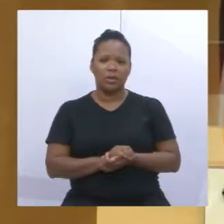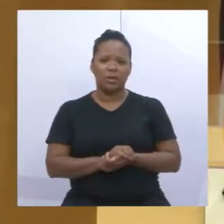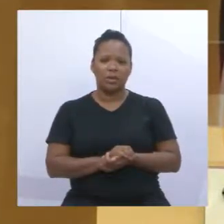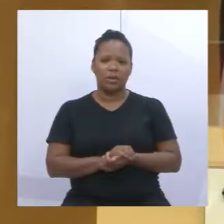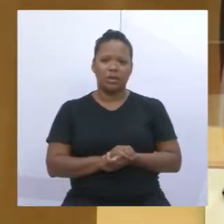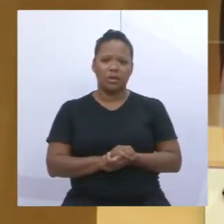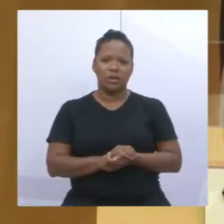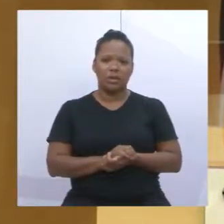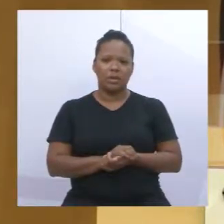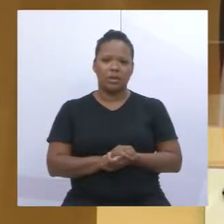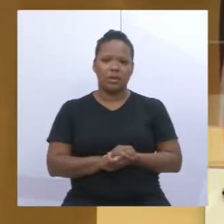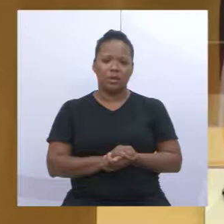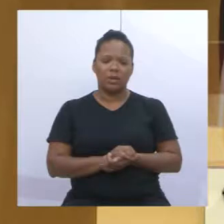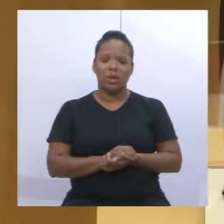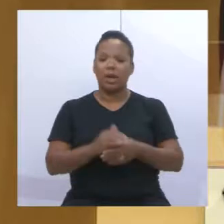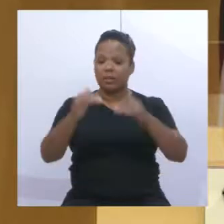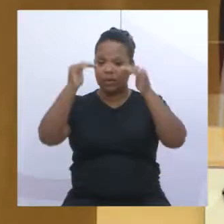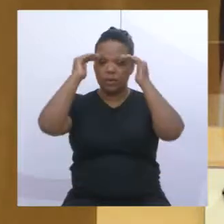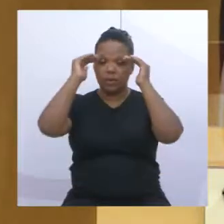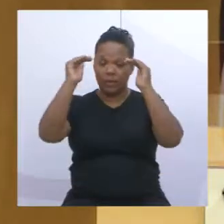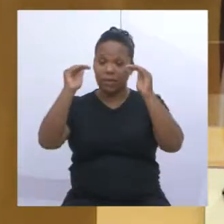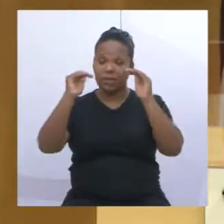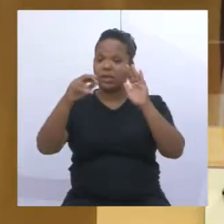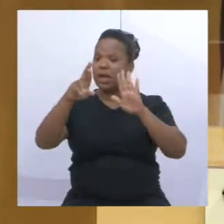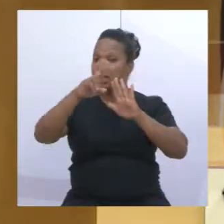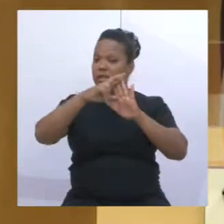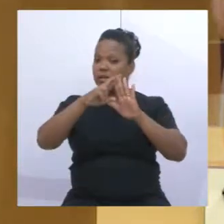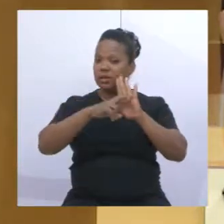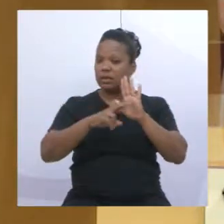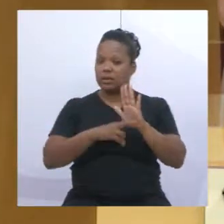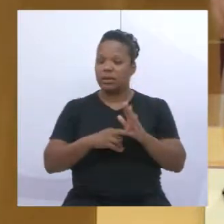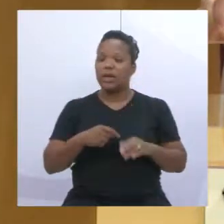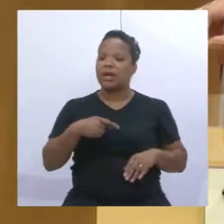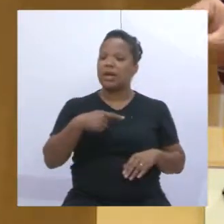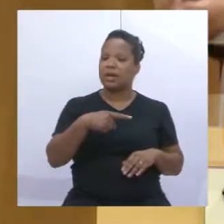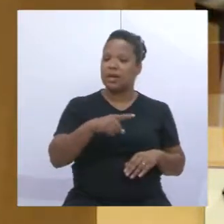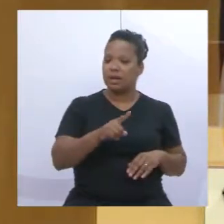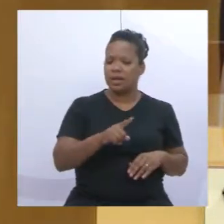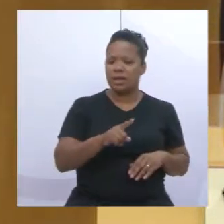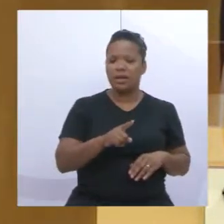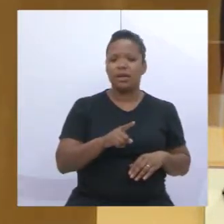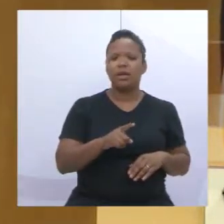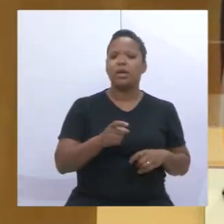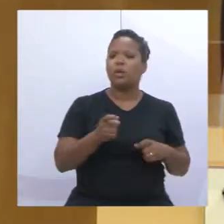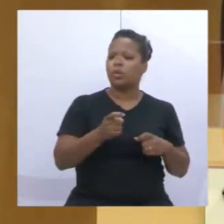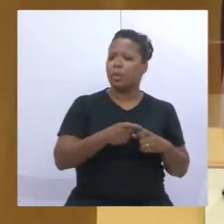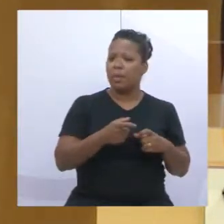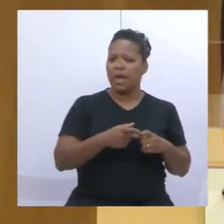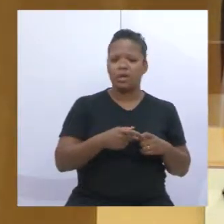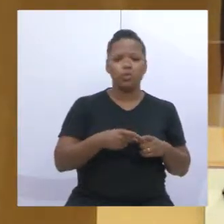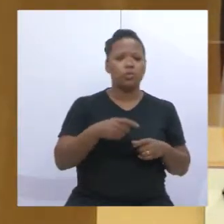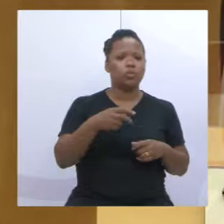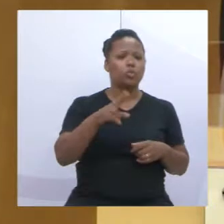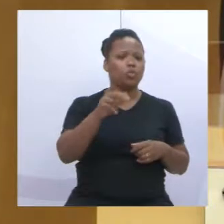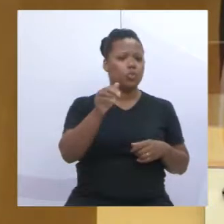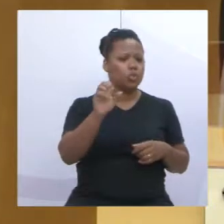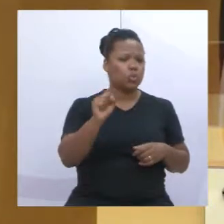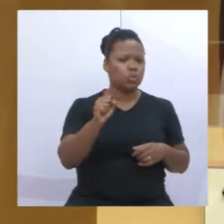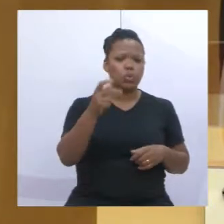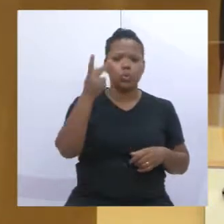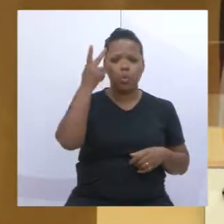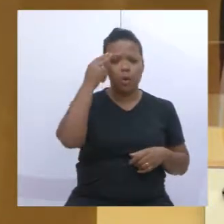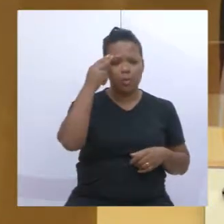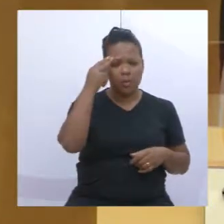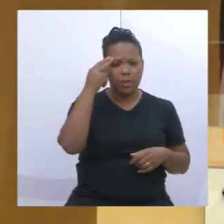trâmites previstos na nossa Constituição. Ela tem que passar na consulta, como todo cidadão que usa o SUS, ser atendida